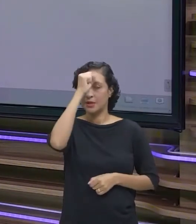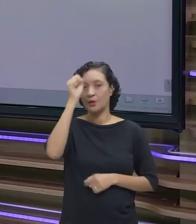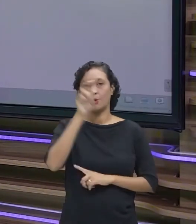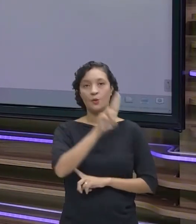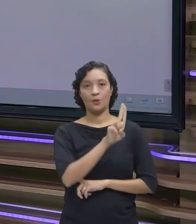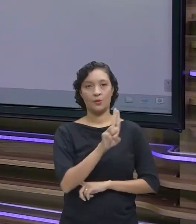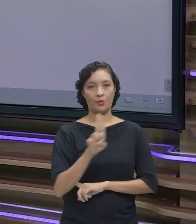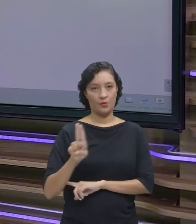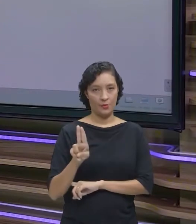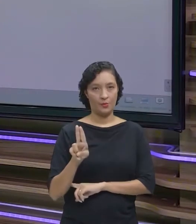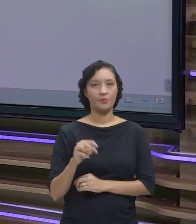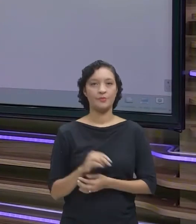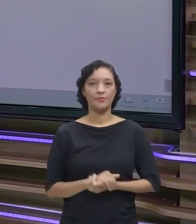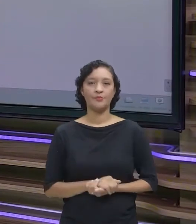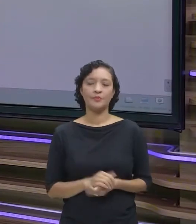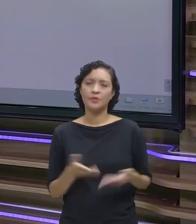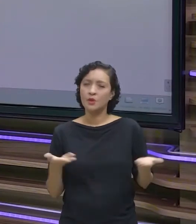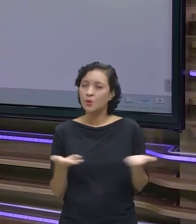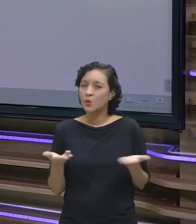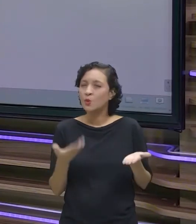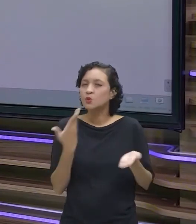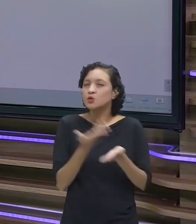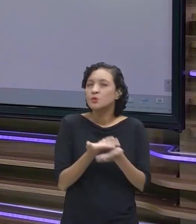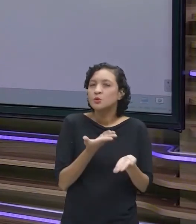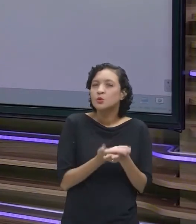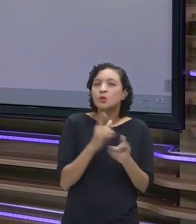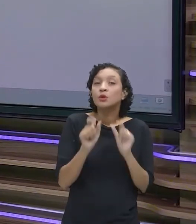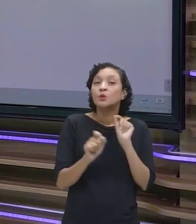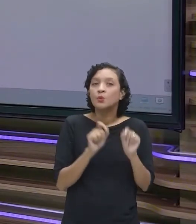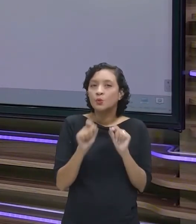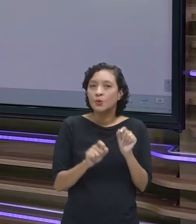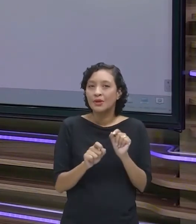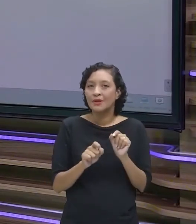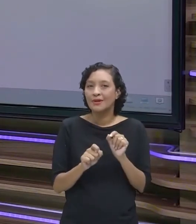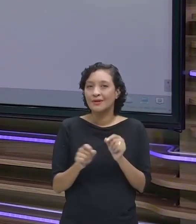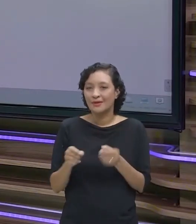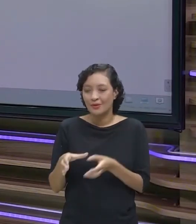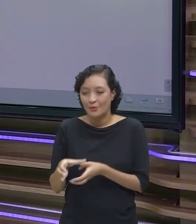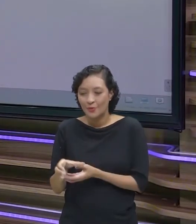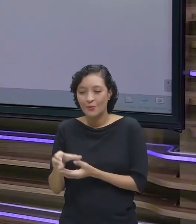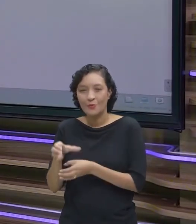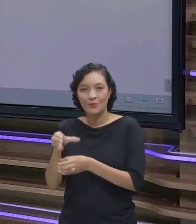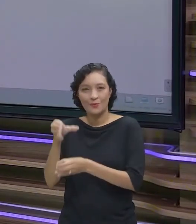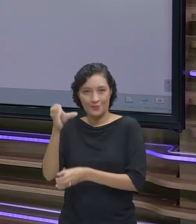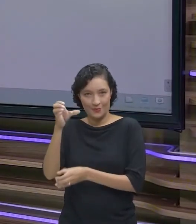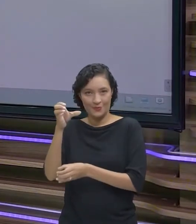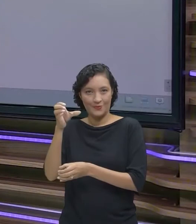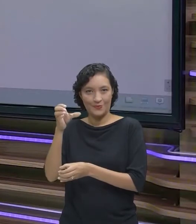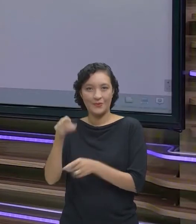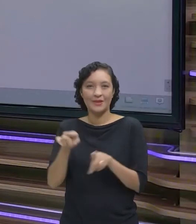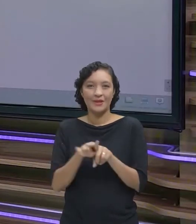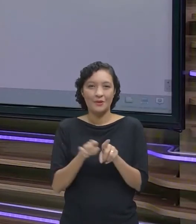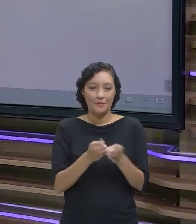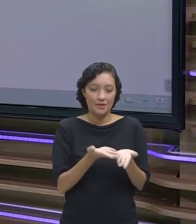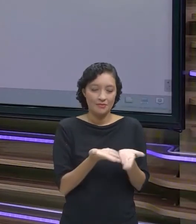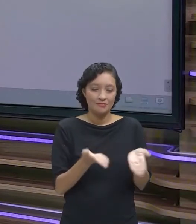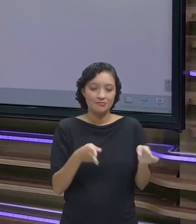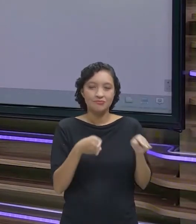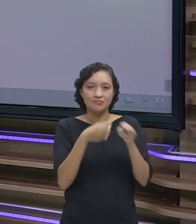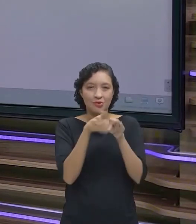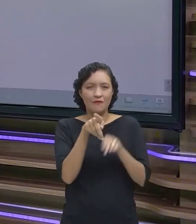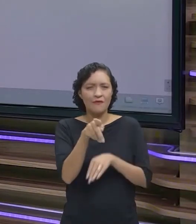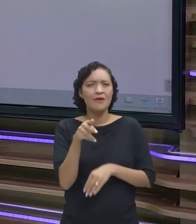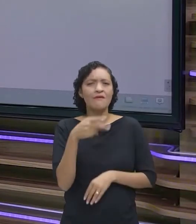E hoje nós estamos estudando o que mesmo? Cone e cilindro. Falem a